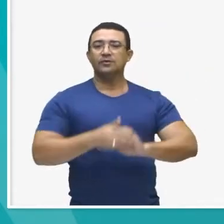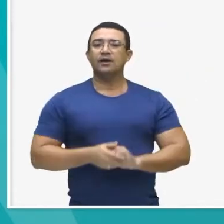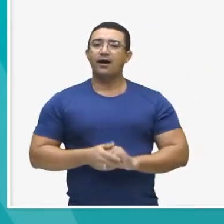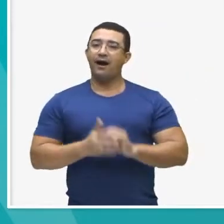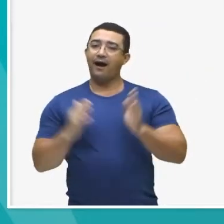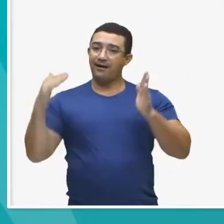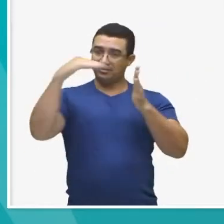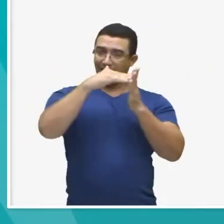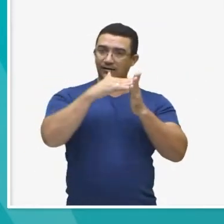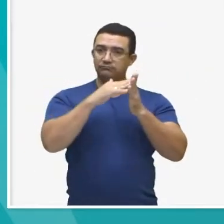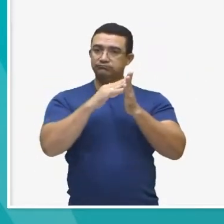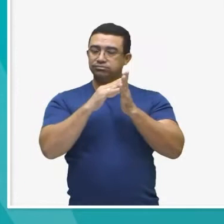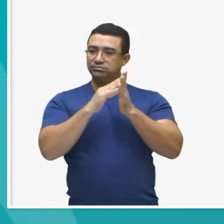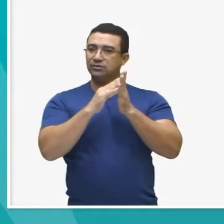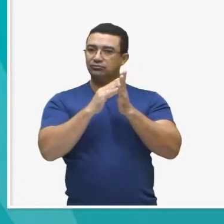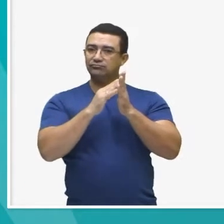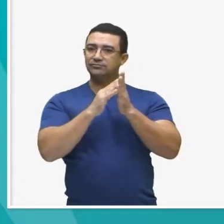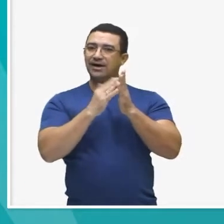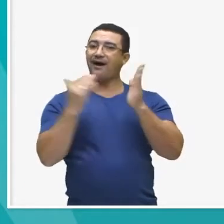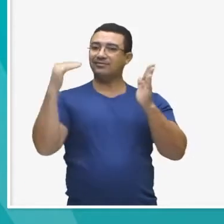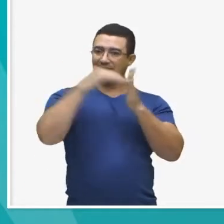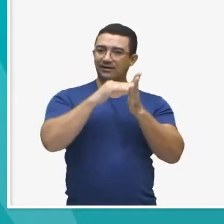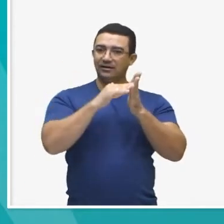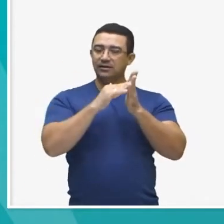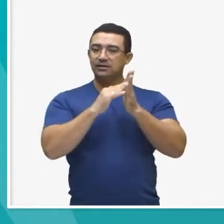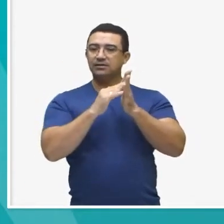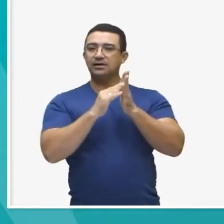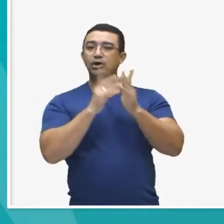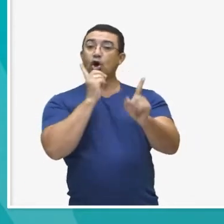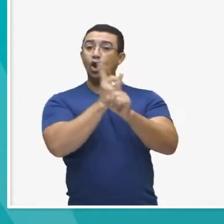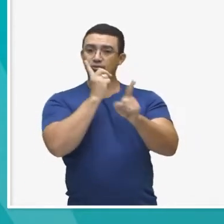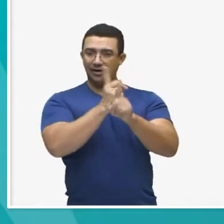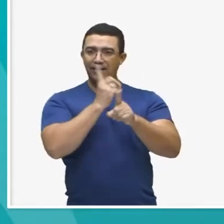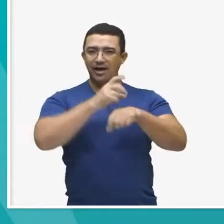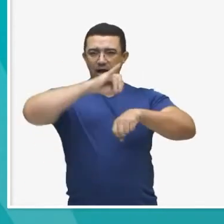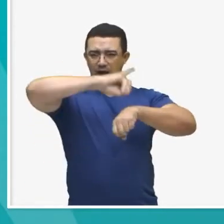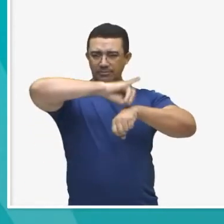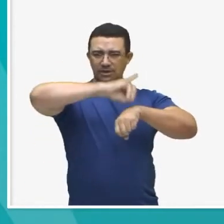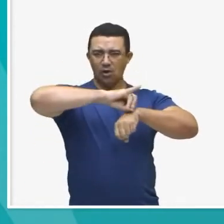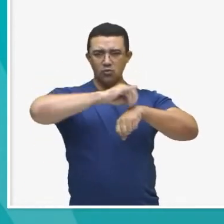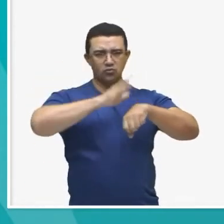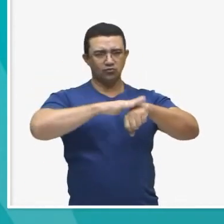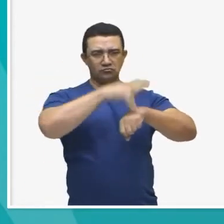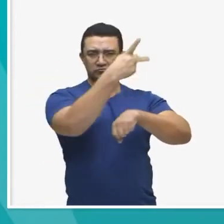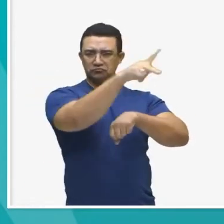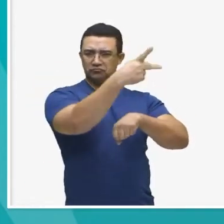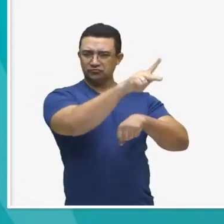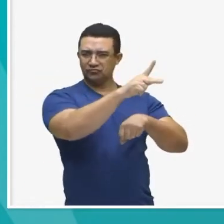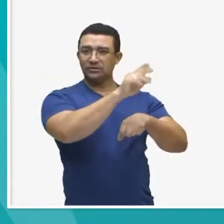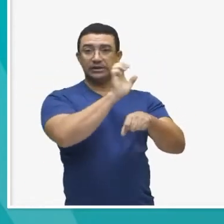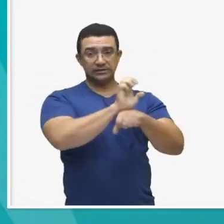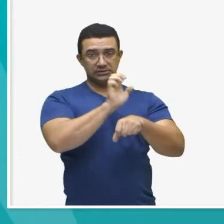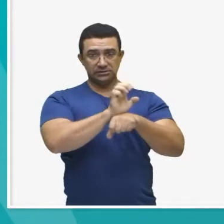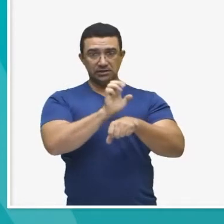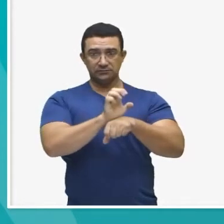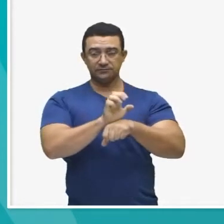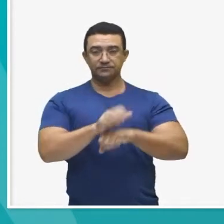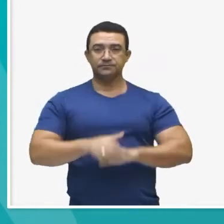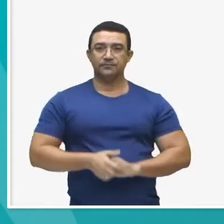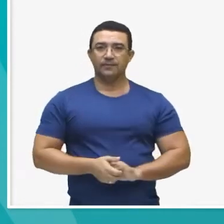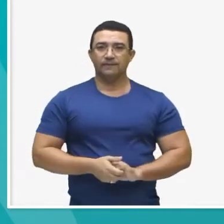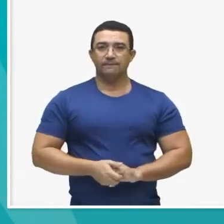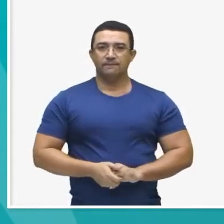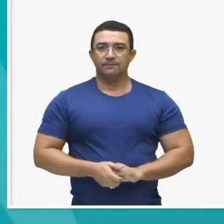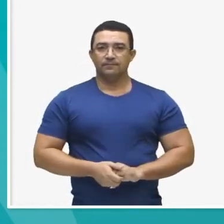à capital do seu estado. Então, ele tem um processo de migração um pouquinho diferente de outras personagens que a gente já viu por aqui,